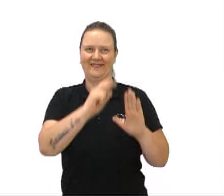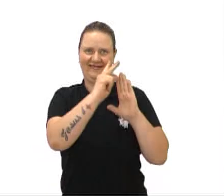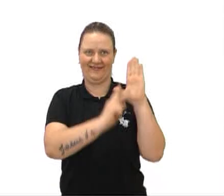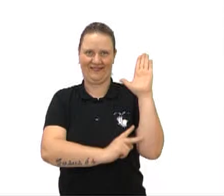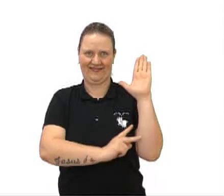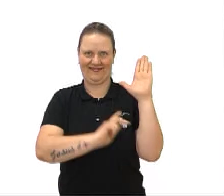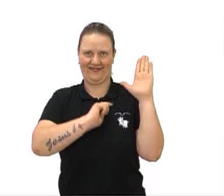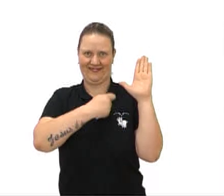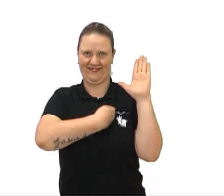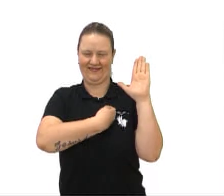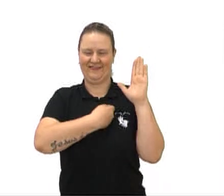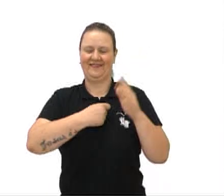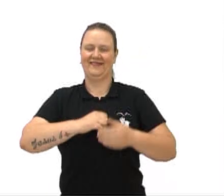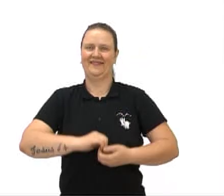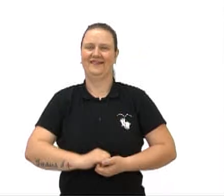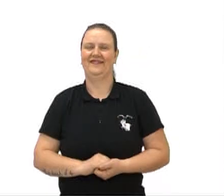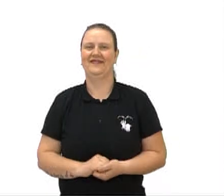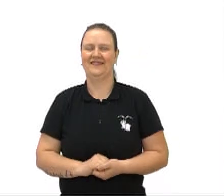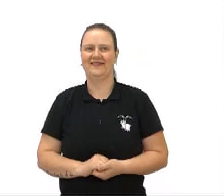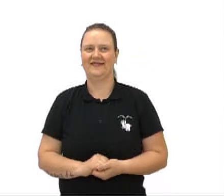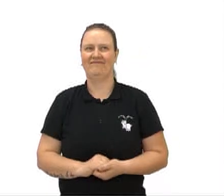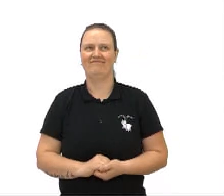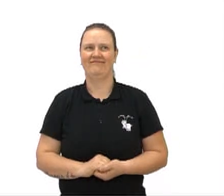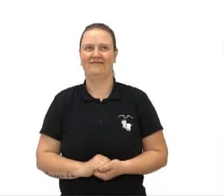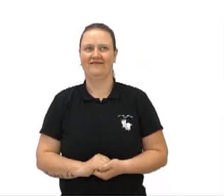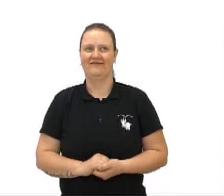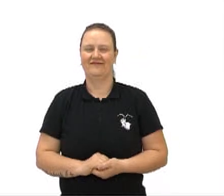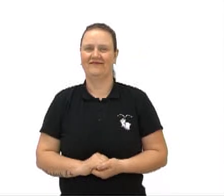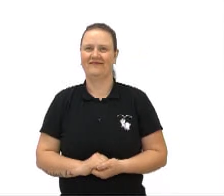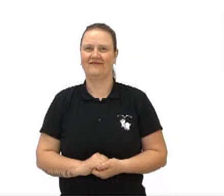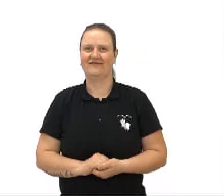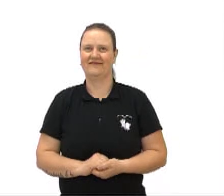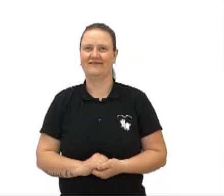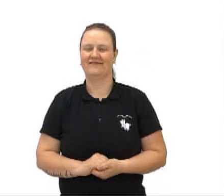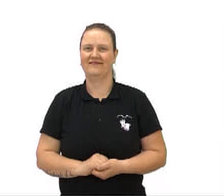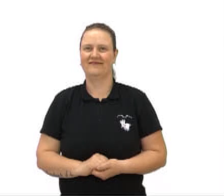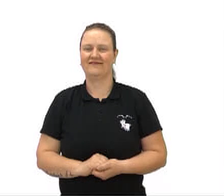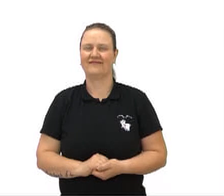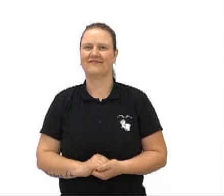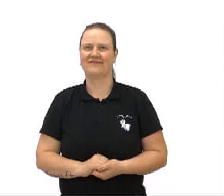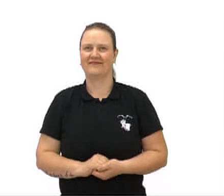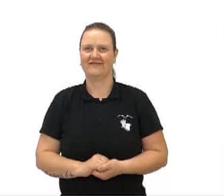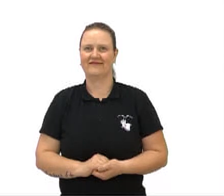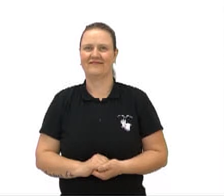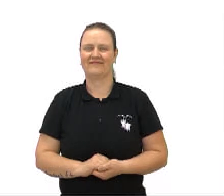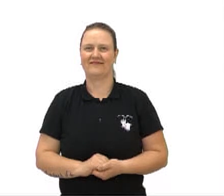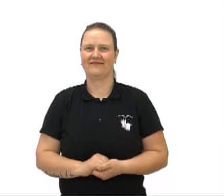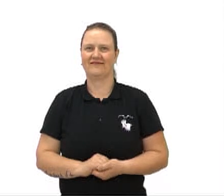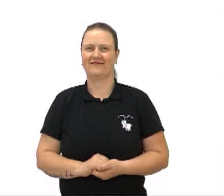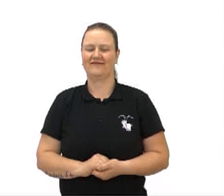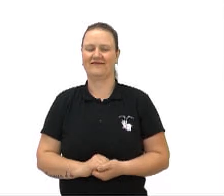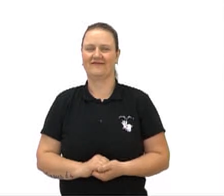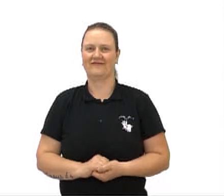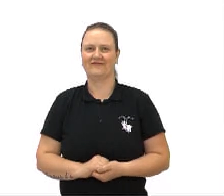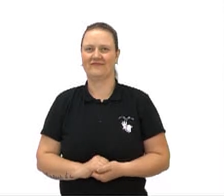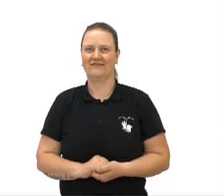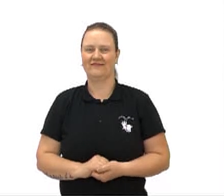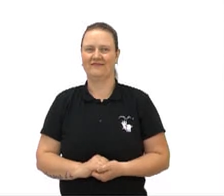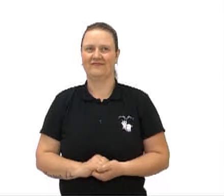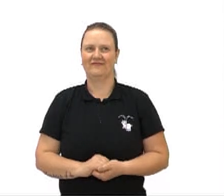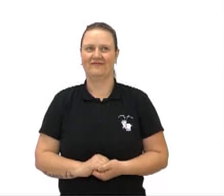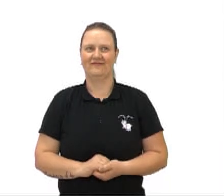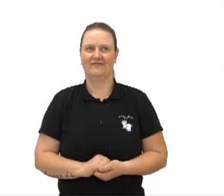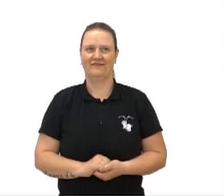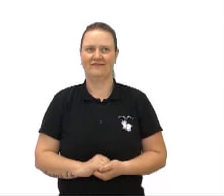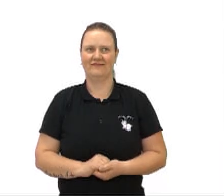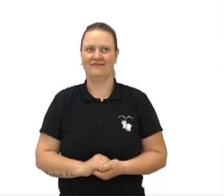Me llamo Carmen, ¿y tú? Me llamo Pedro. ¿Eres nuevo en el colegio? Sí, es mi segundo día